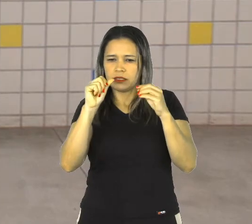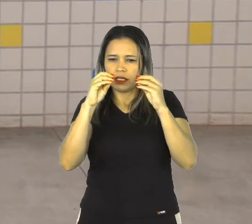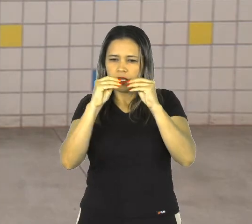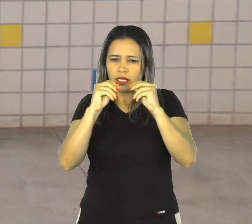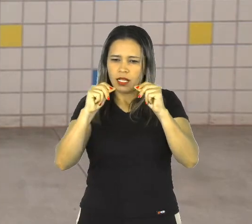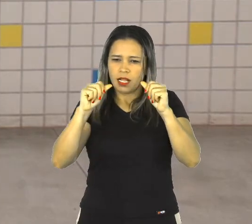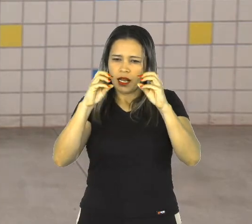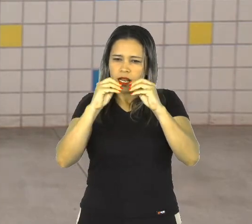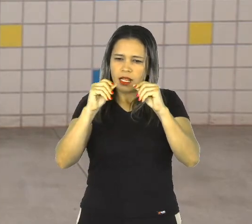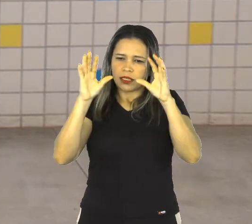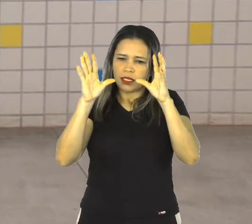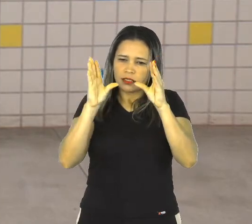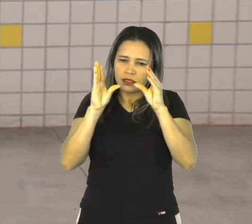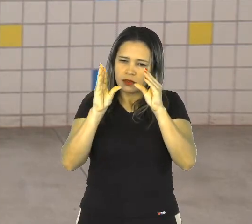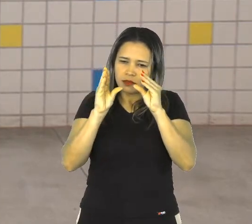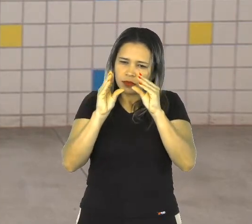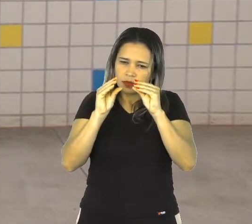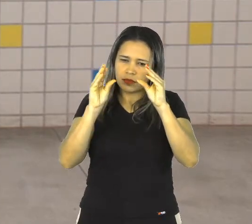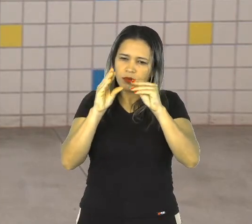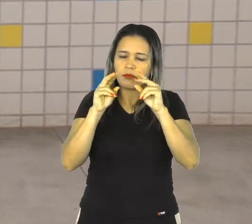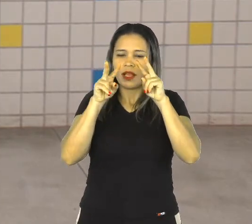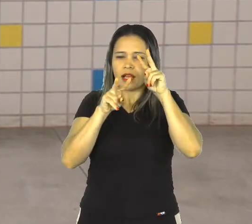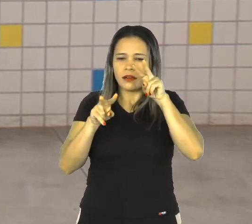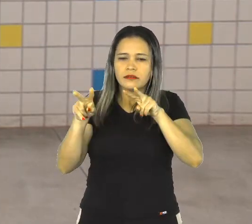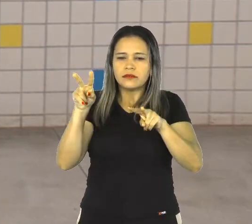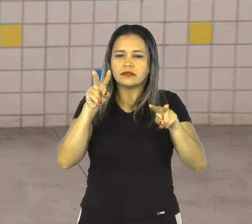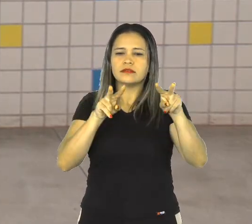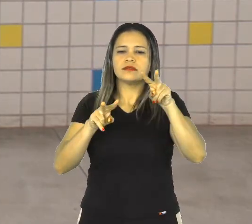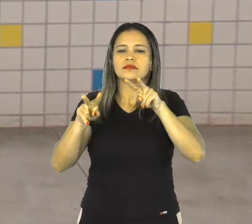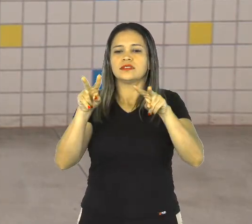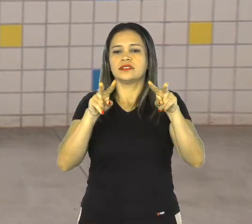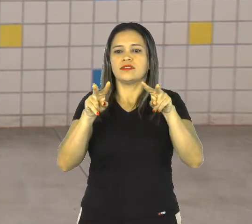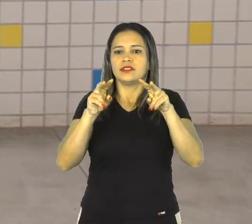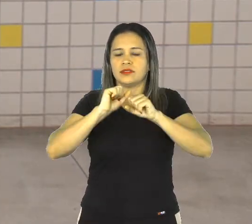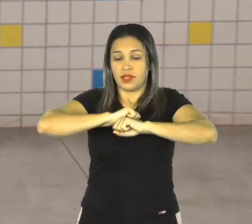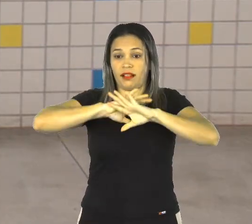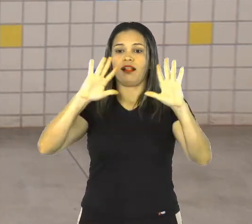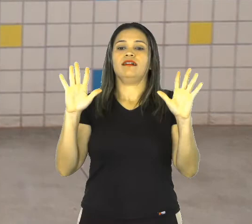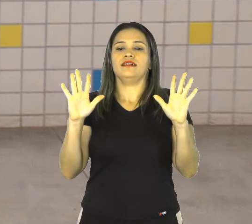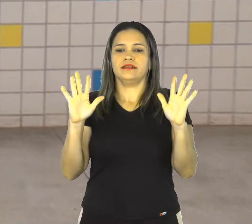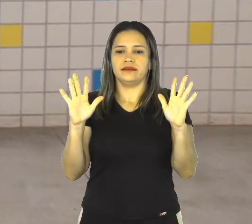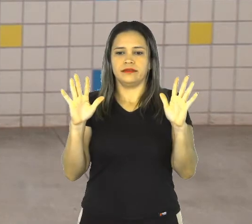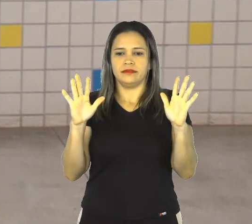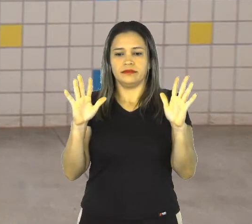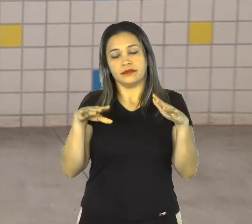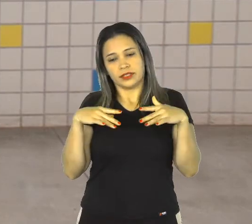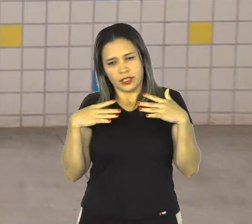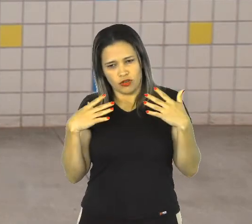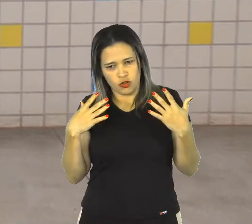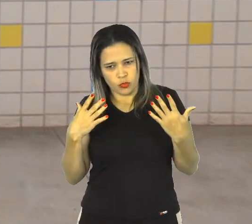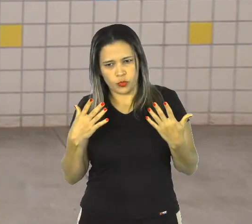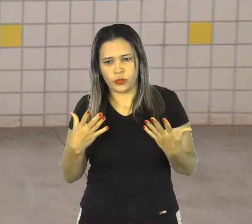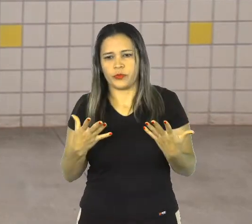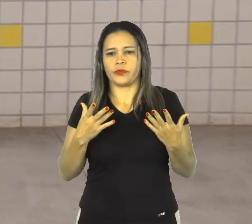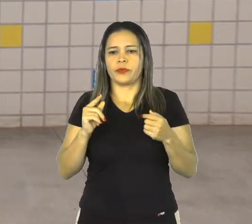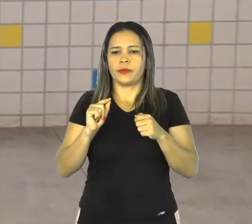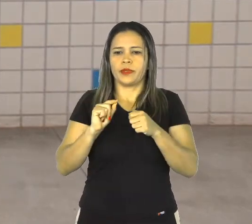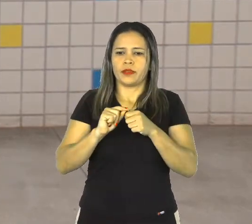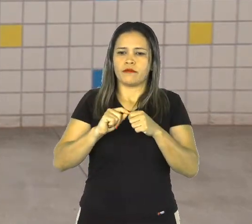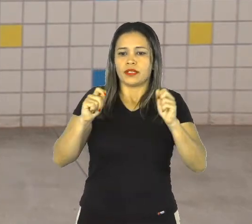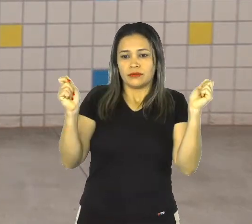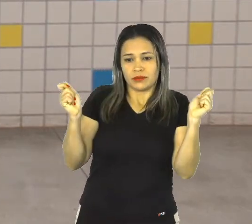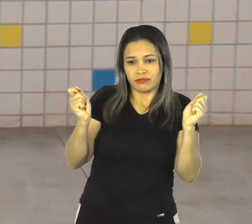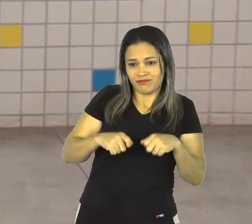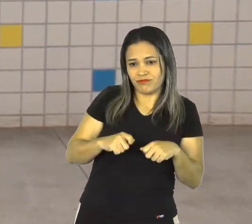fluxo dele para que a visão seja nítida, tá? Então a ação dele permite